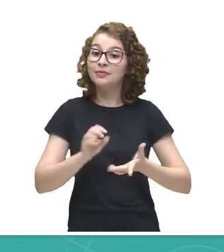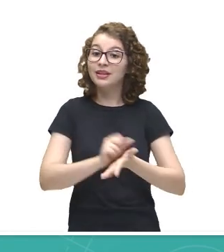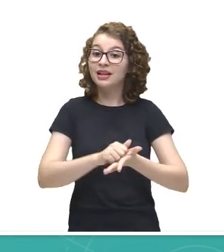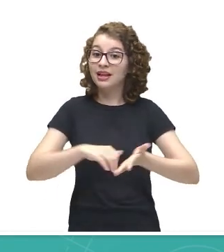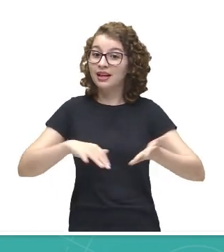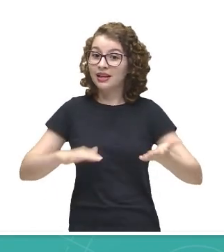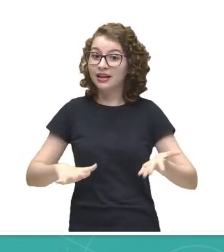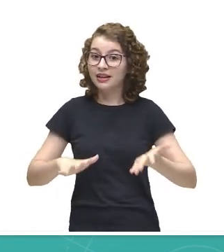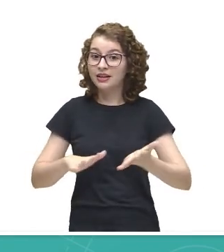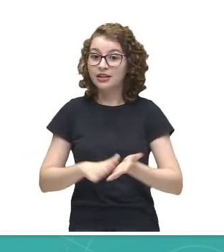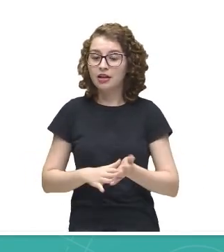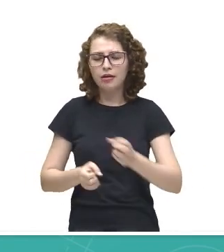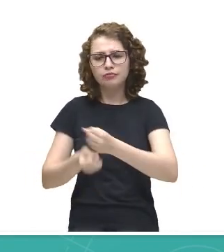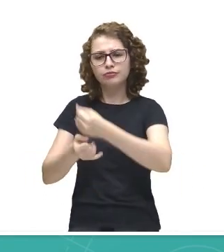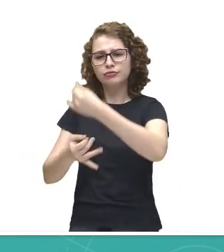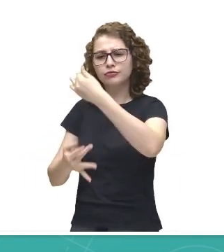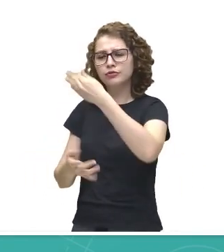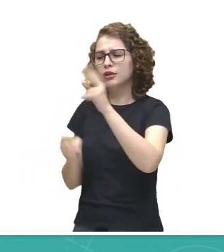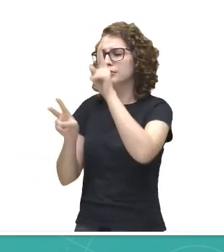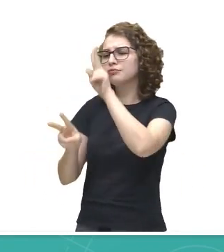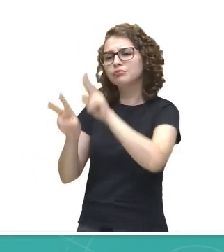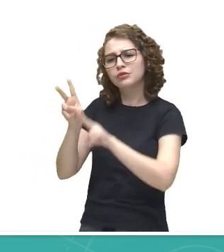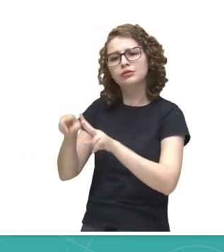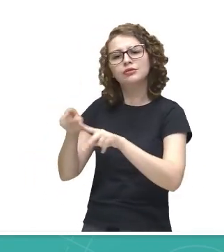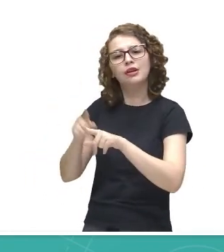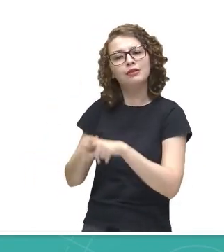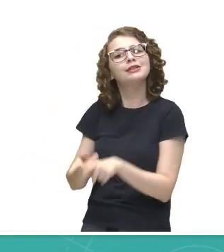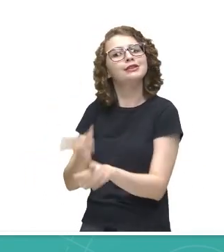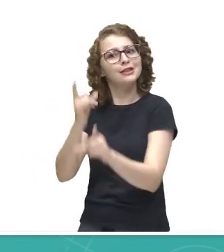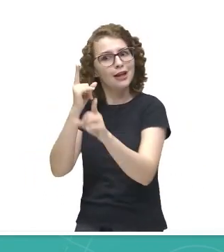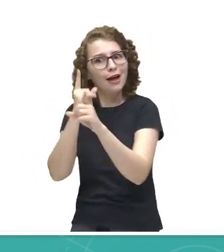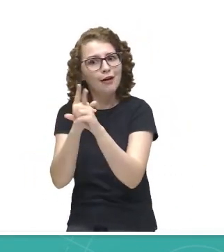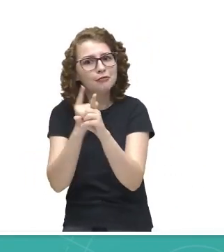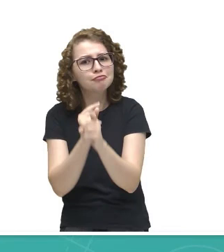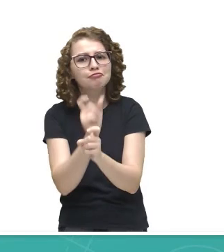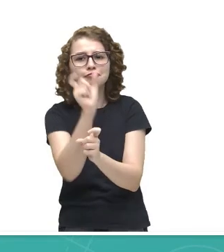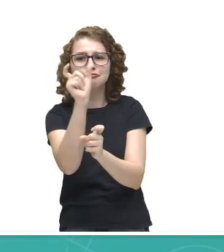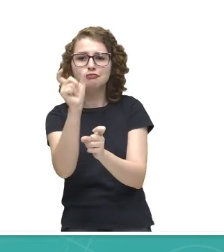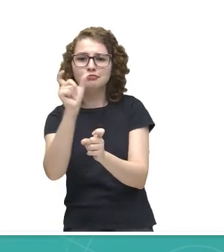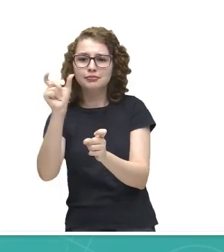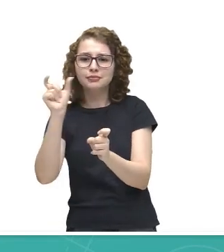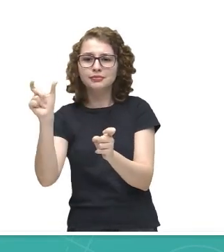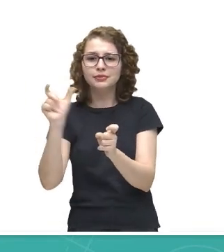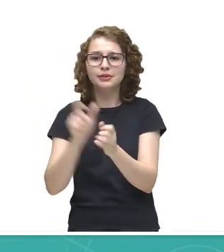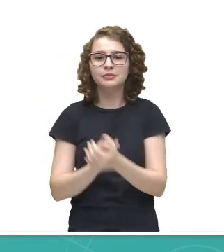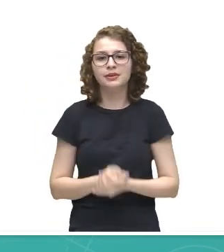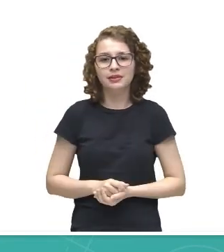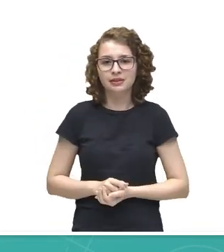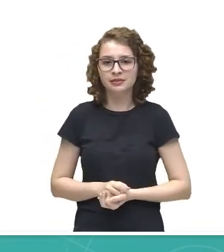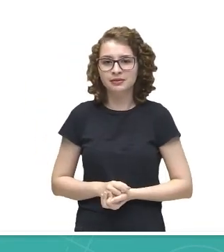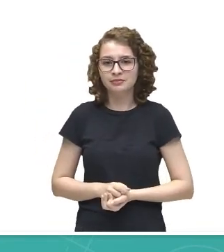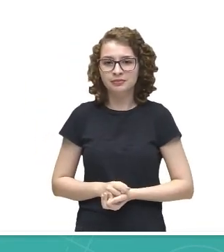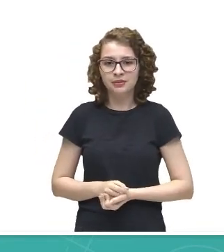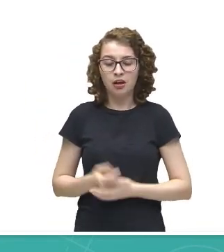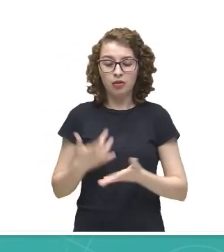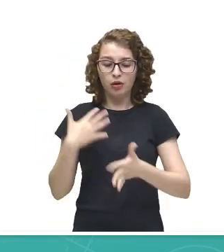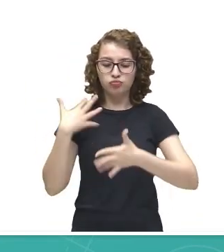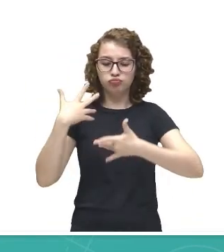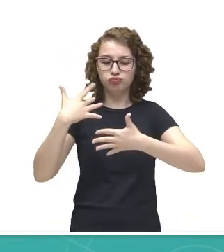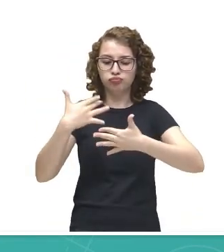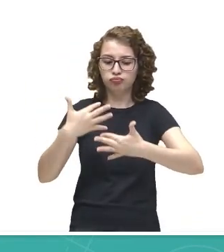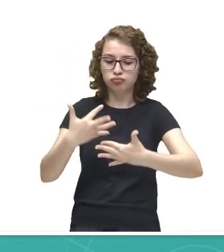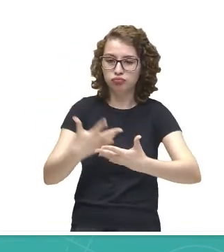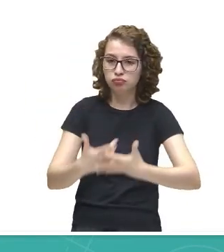verdade. Já estou olhando aqui no chat, vocês já encontraram algumas doenças que podem aparecer nesse processo